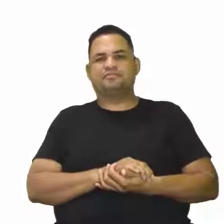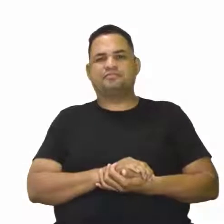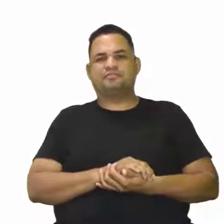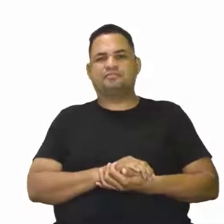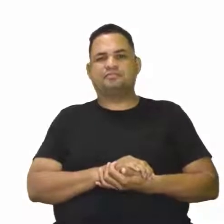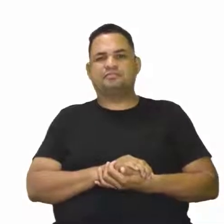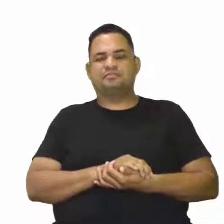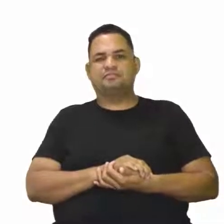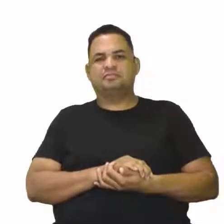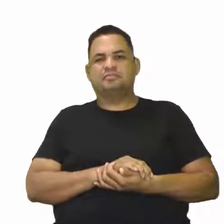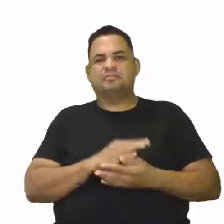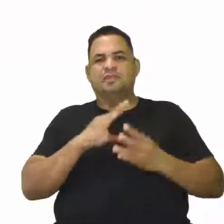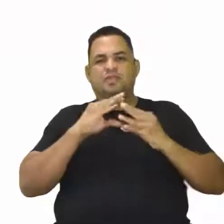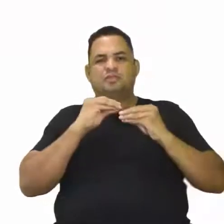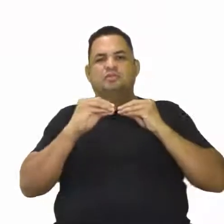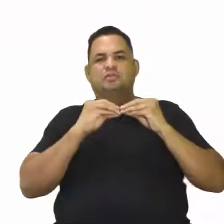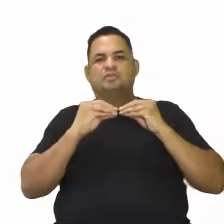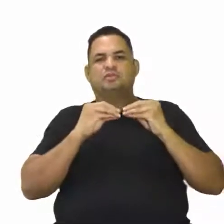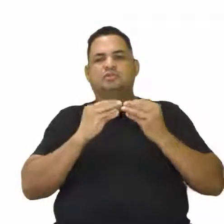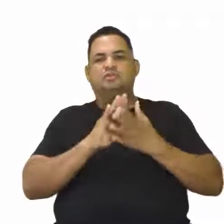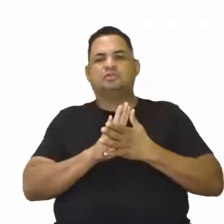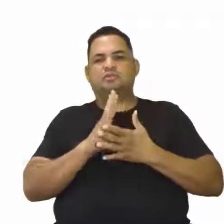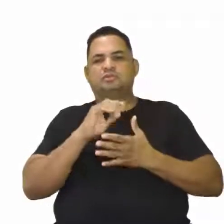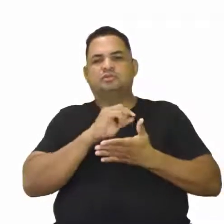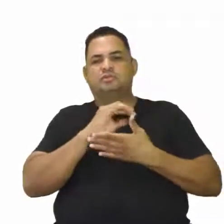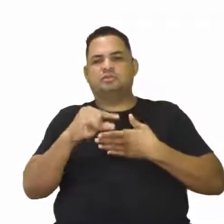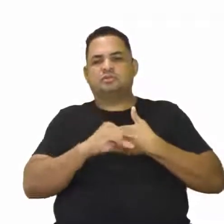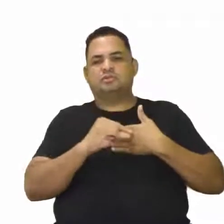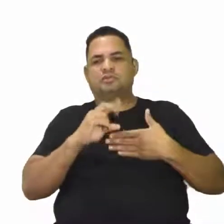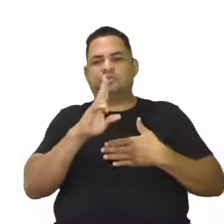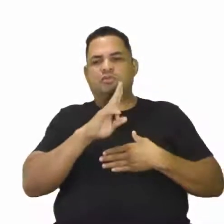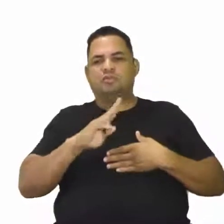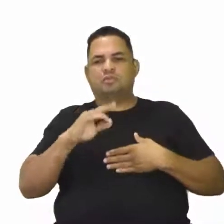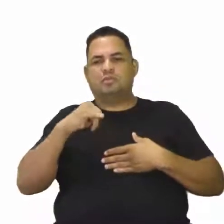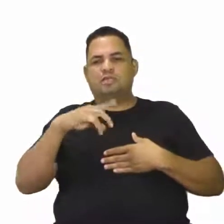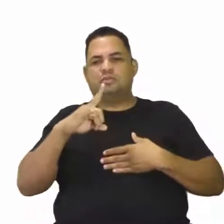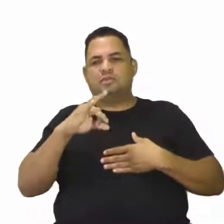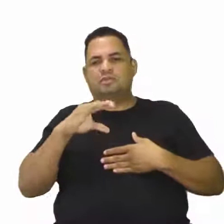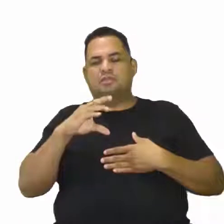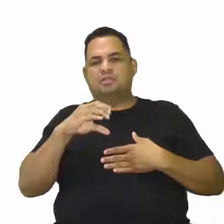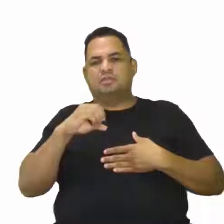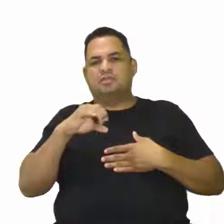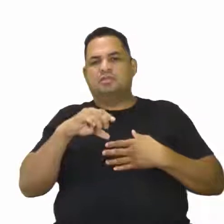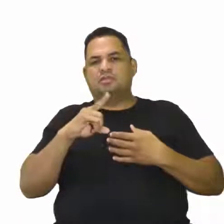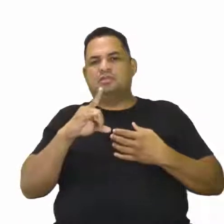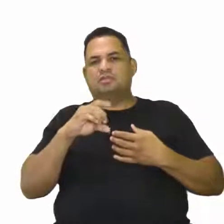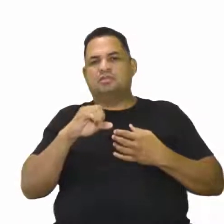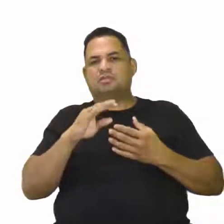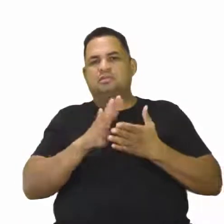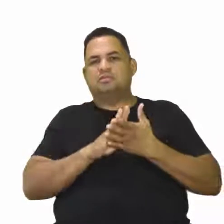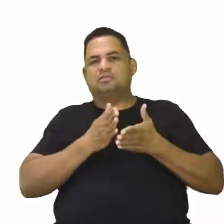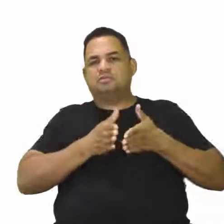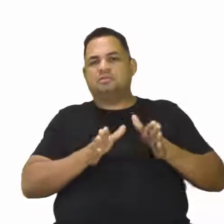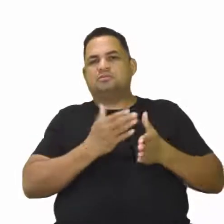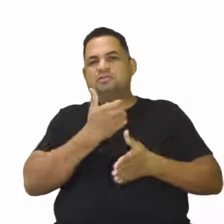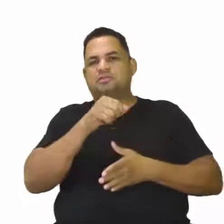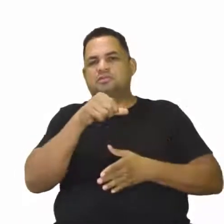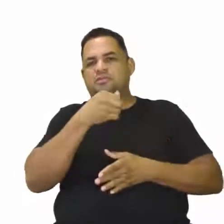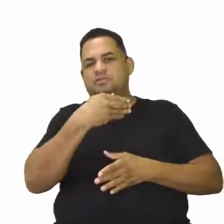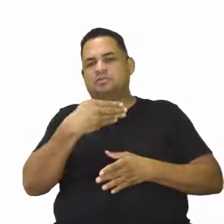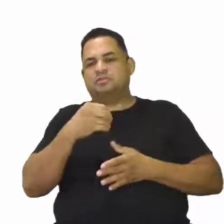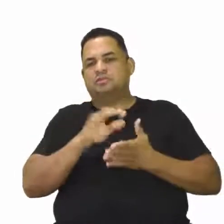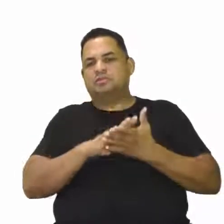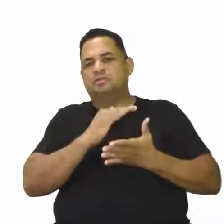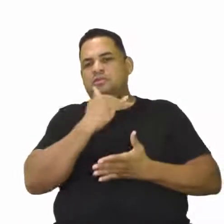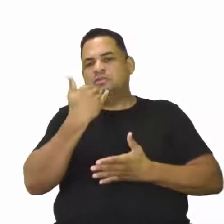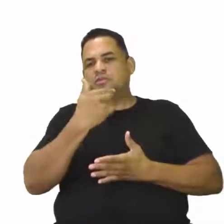é uma novela do escritor uruguaio Mário Benedetti. E ela foi publicada, ele nasceu no ano de 1920,